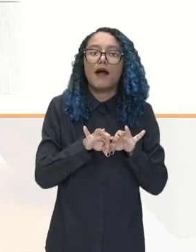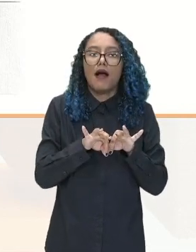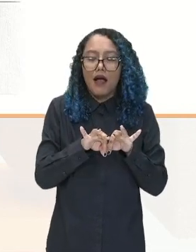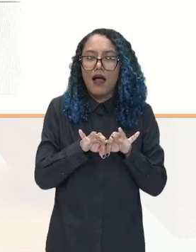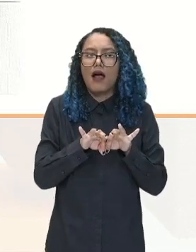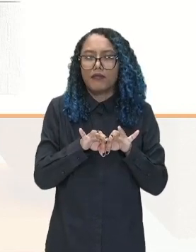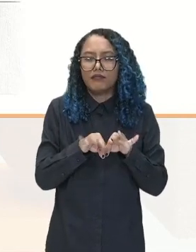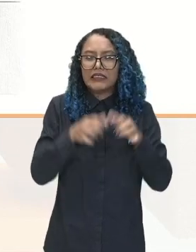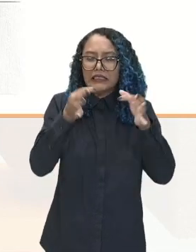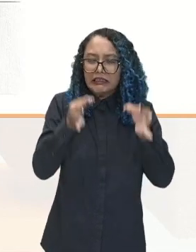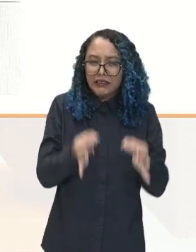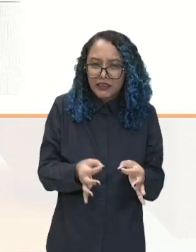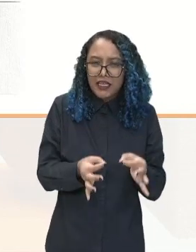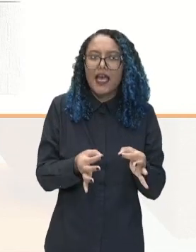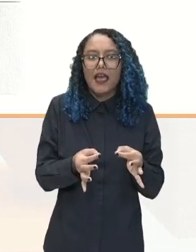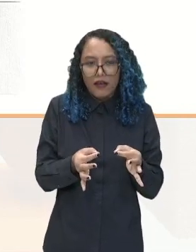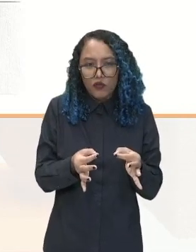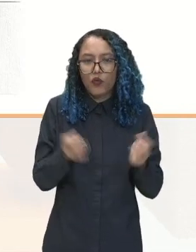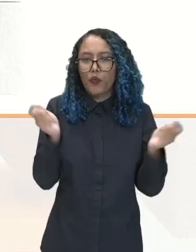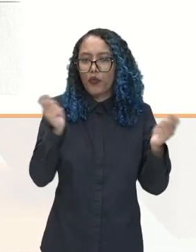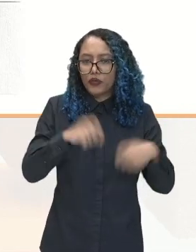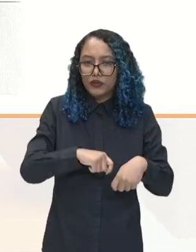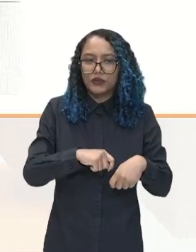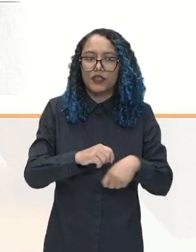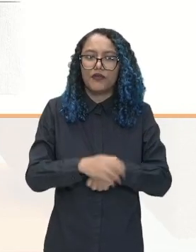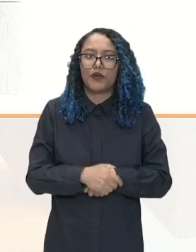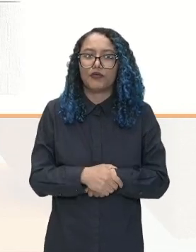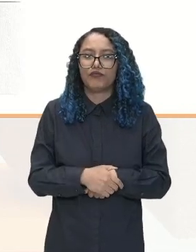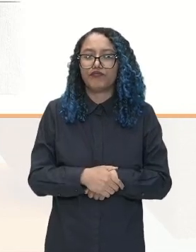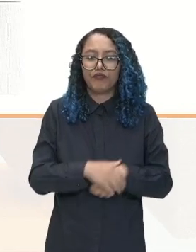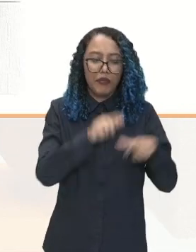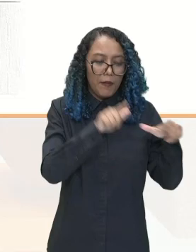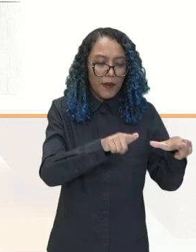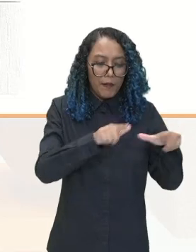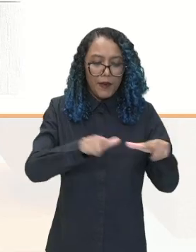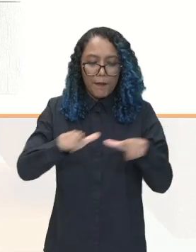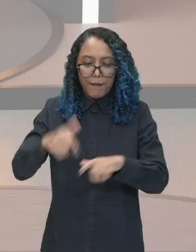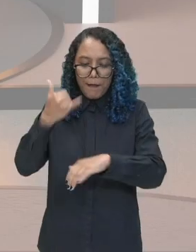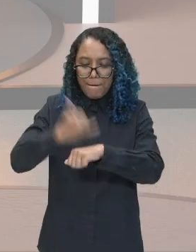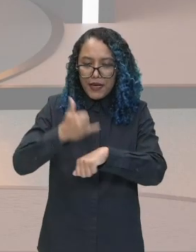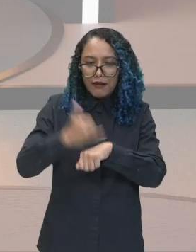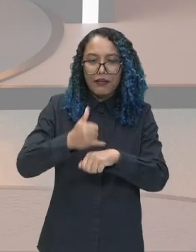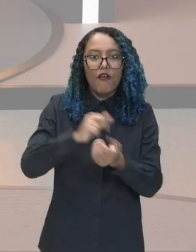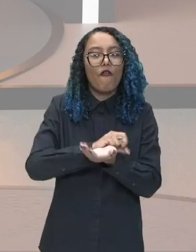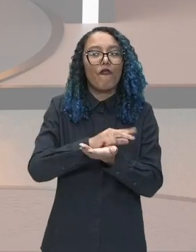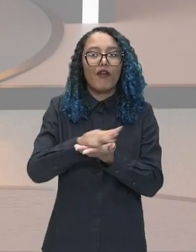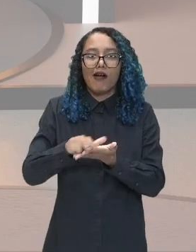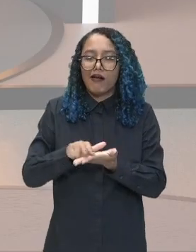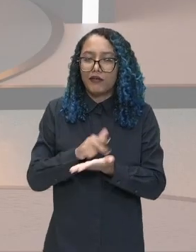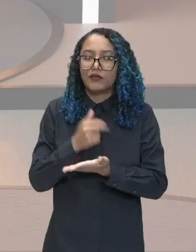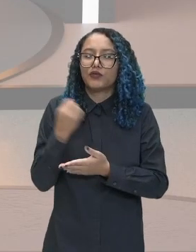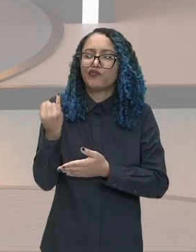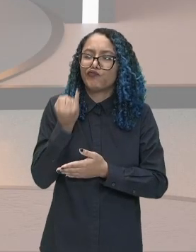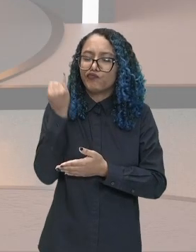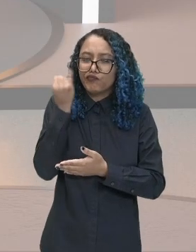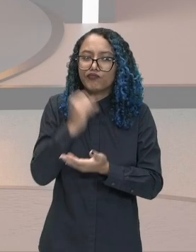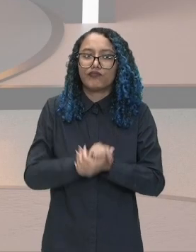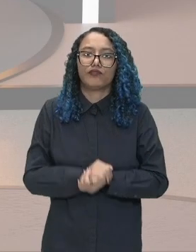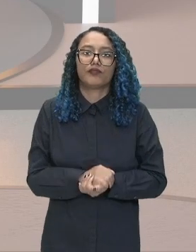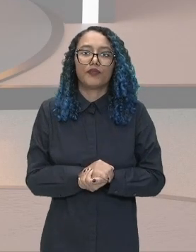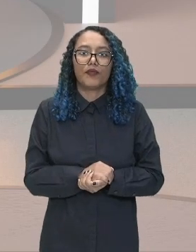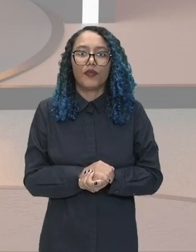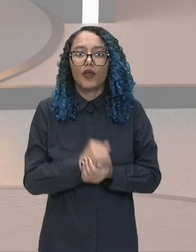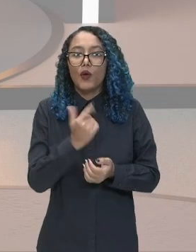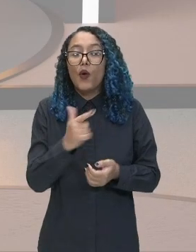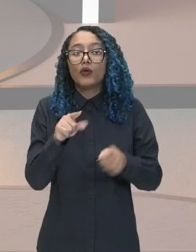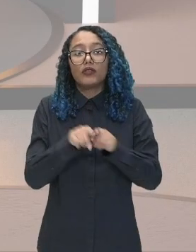vai possibilitar moldar, né, metais. Então isso é fundamental nesse processo. E aí a